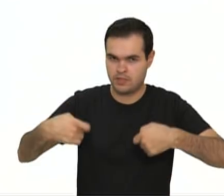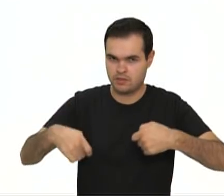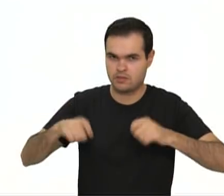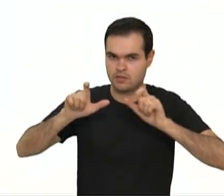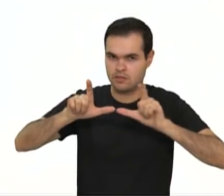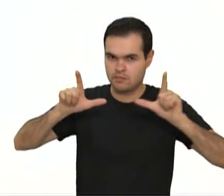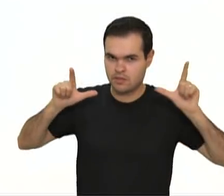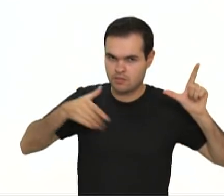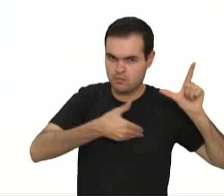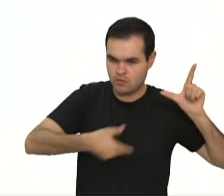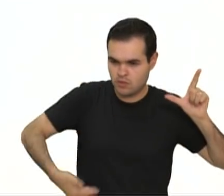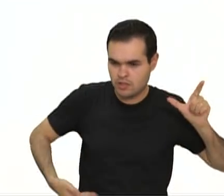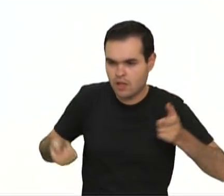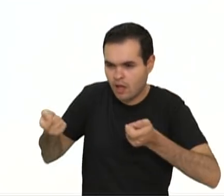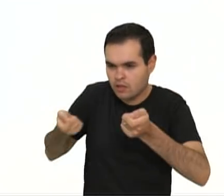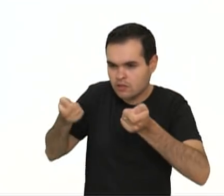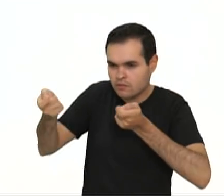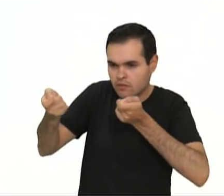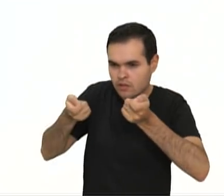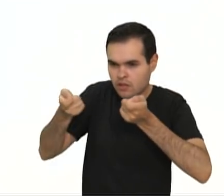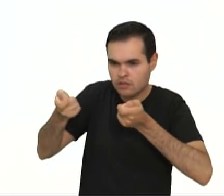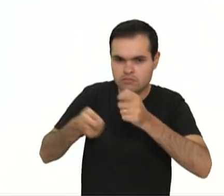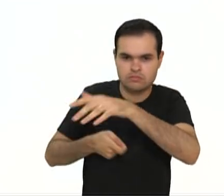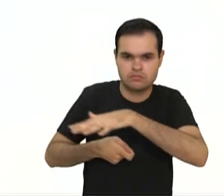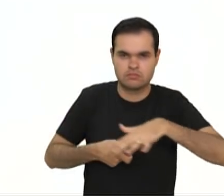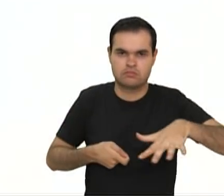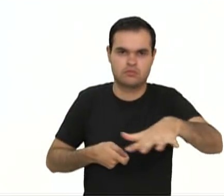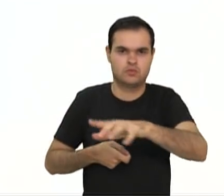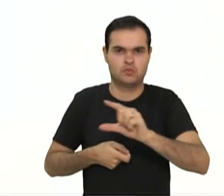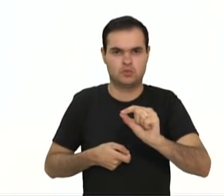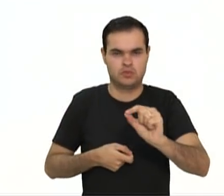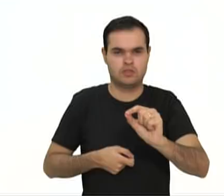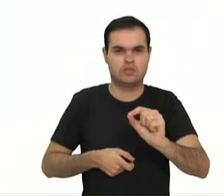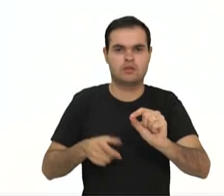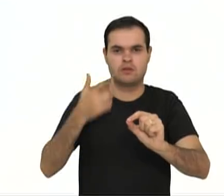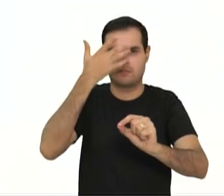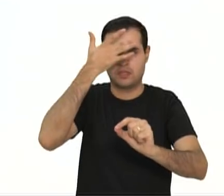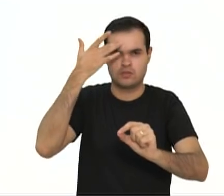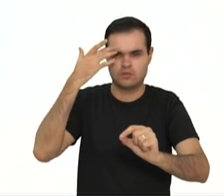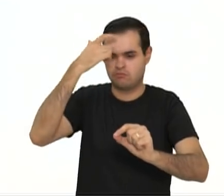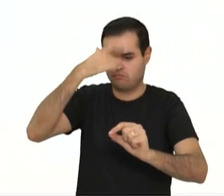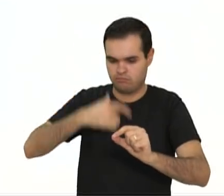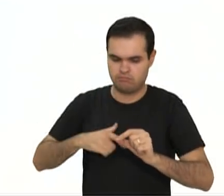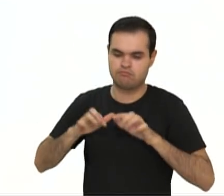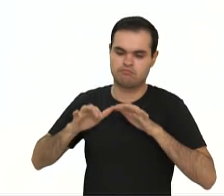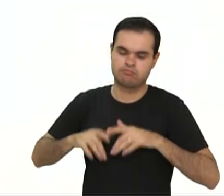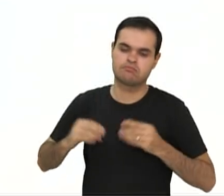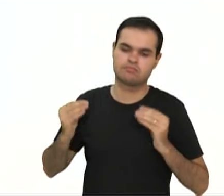imagem pública em um ambiente em que até aspirantes a tuiteiros